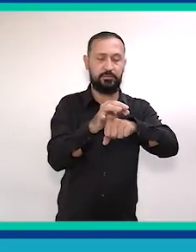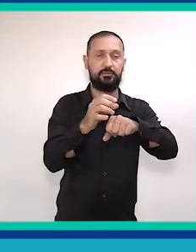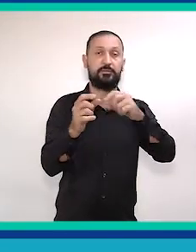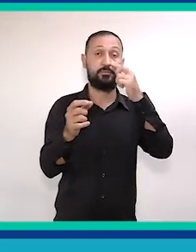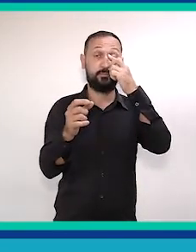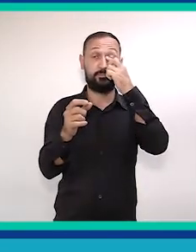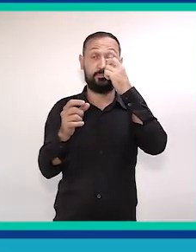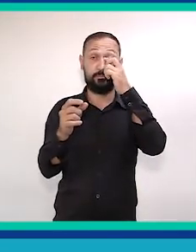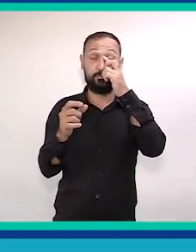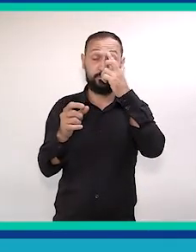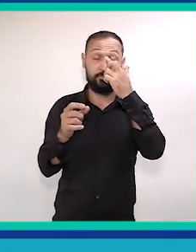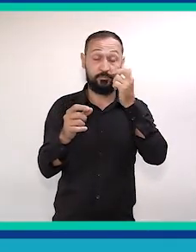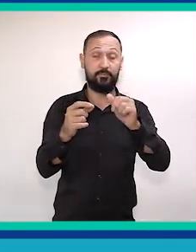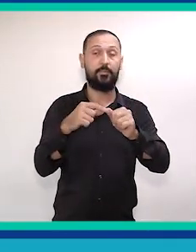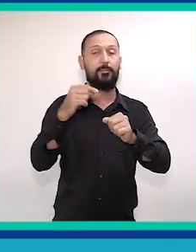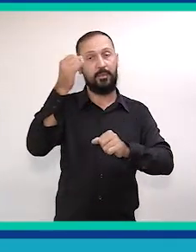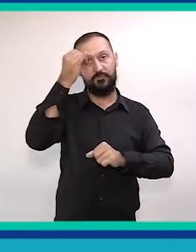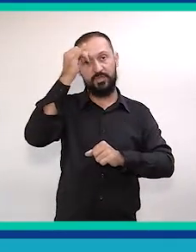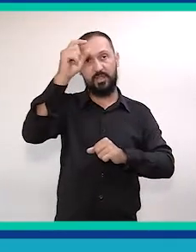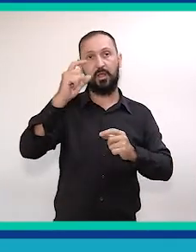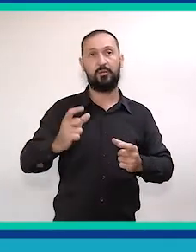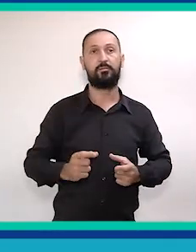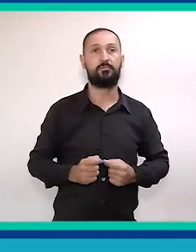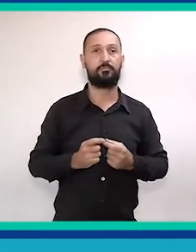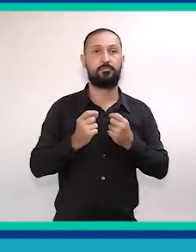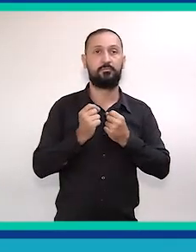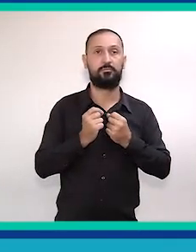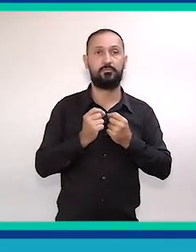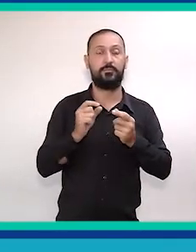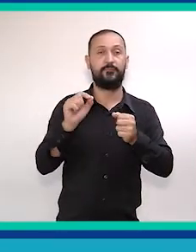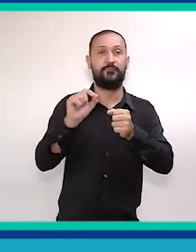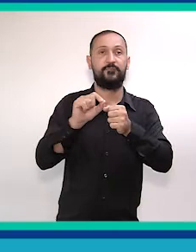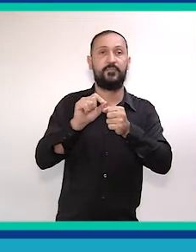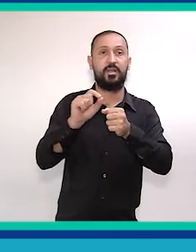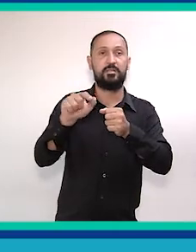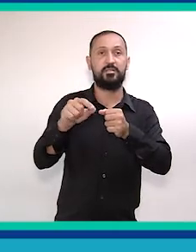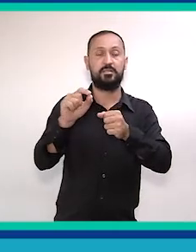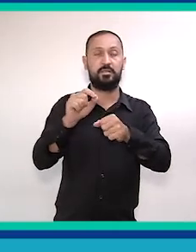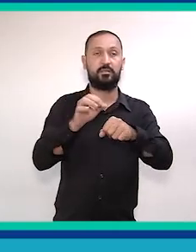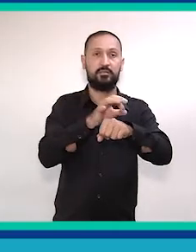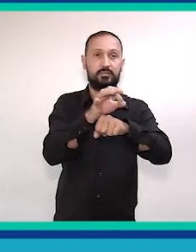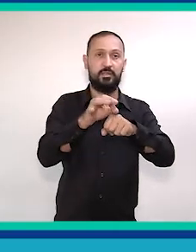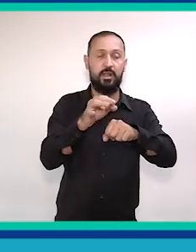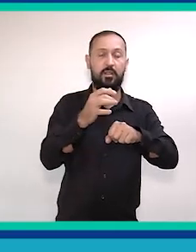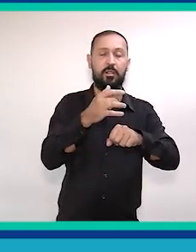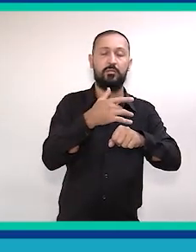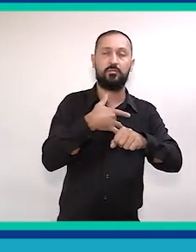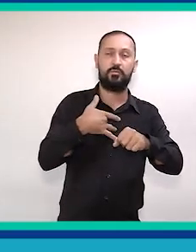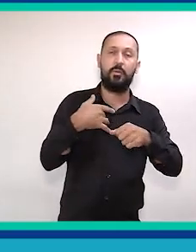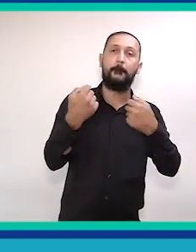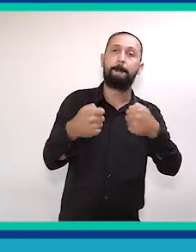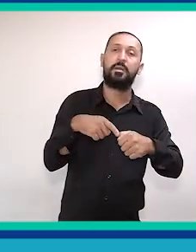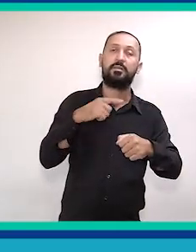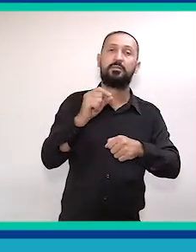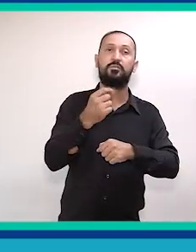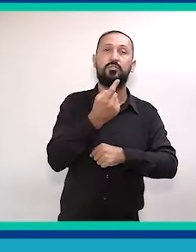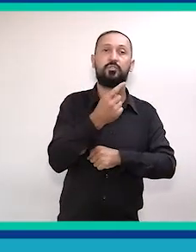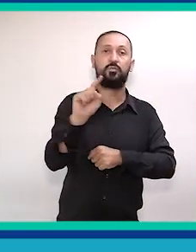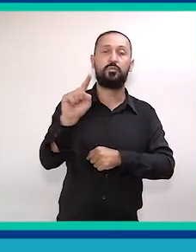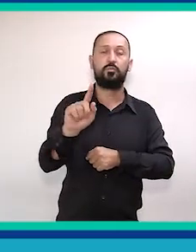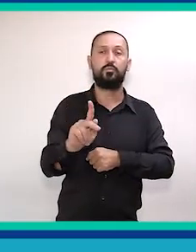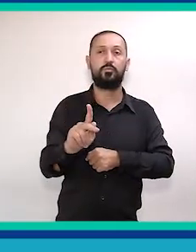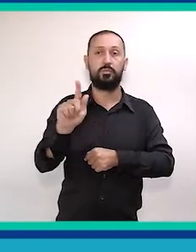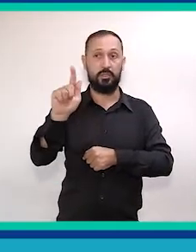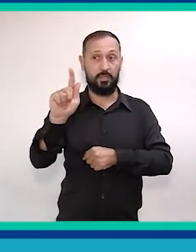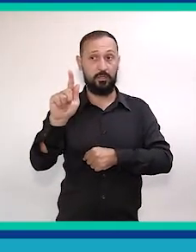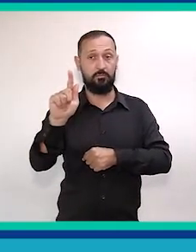para causar uma atividade antitumoral e para causar uma atividade na célula saudável, eu vou precisar